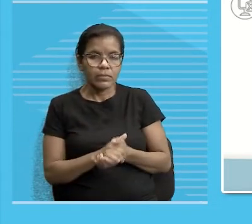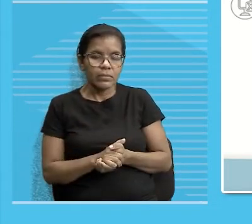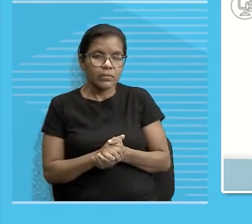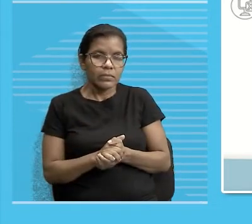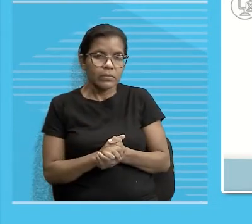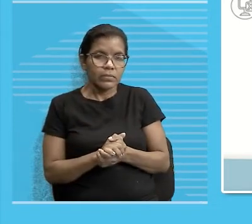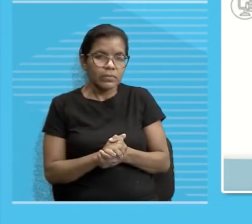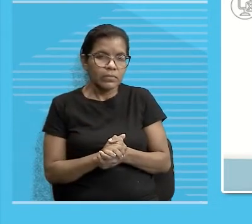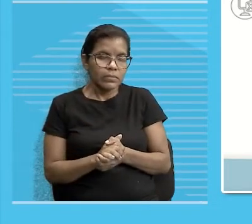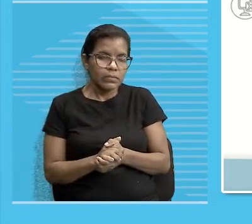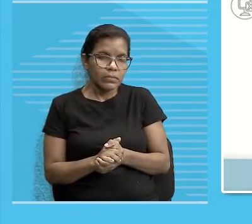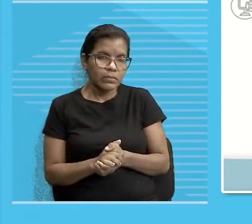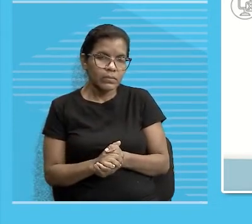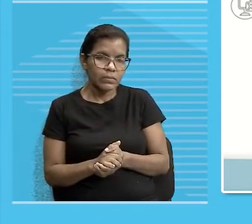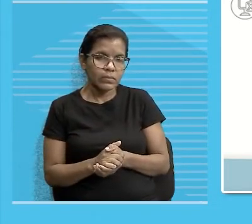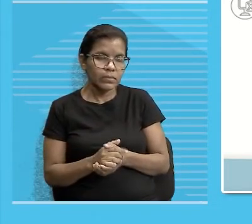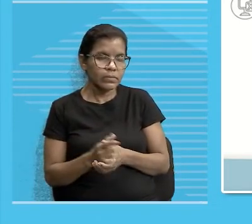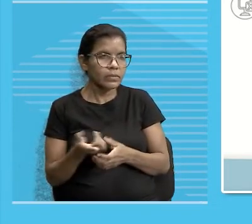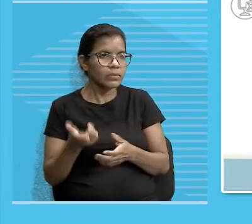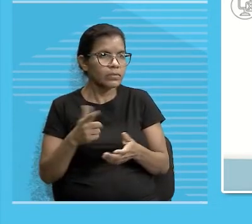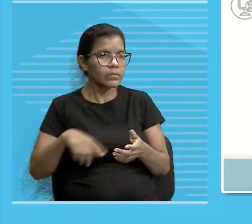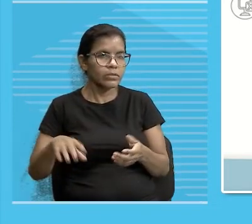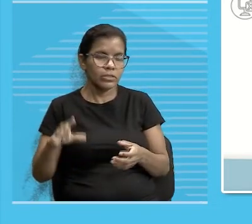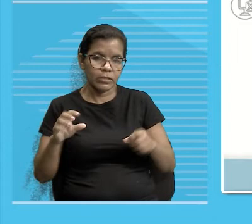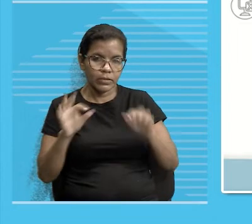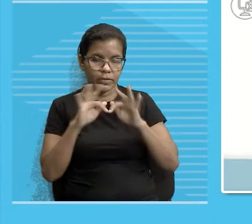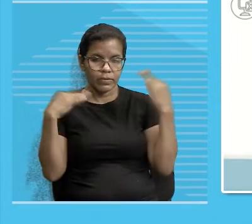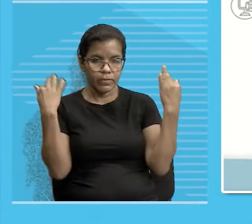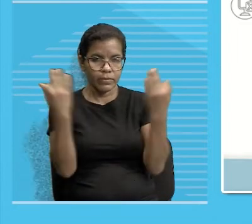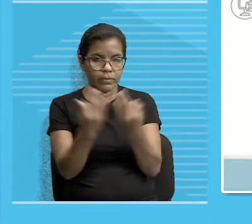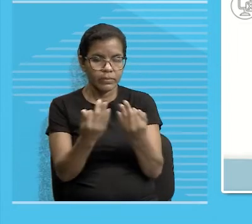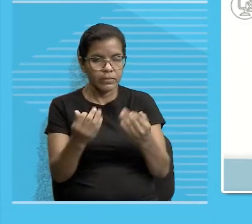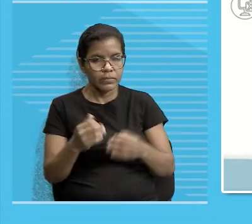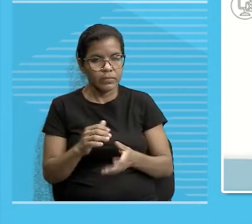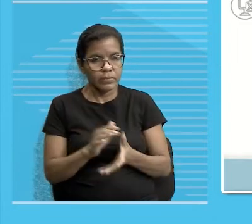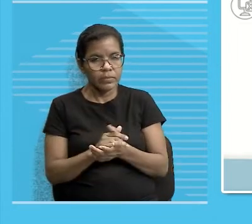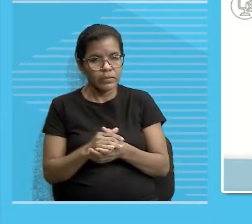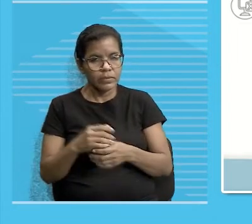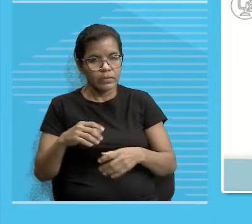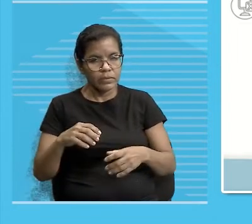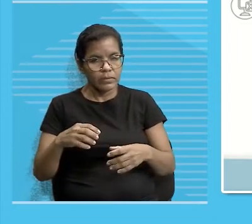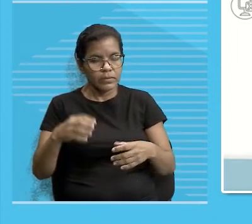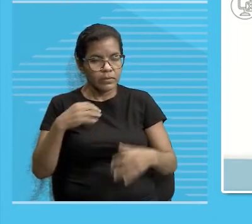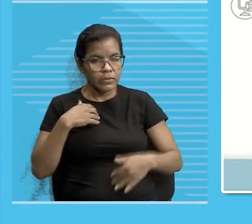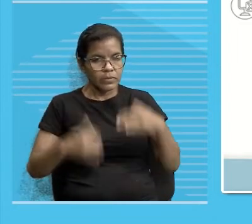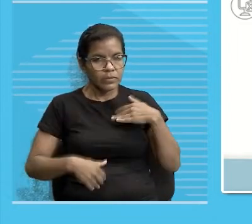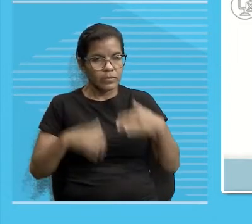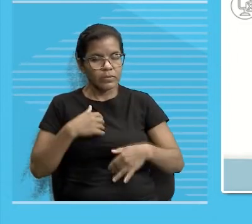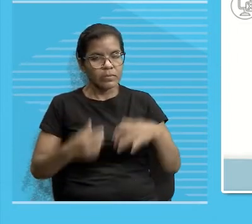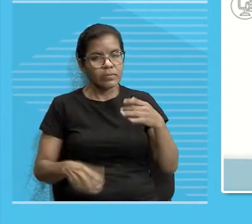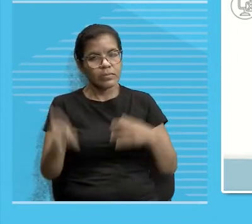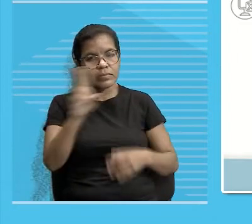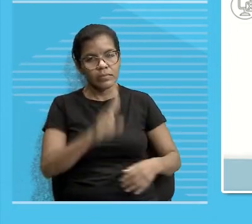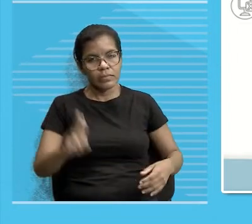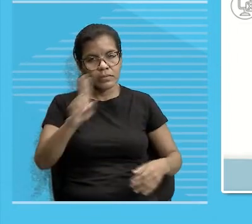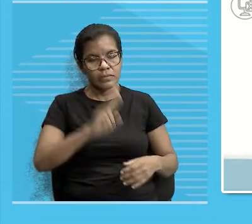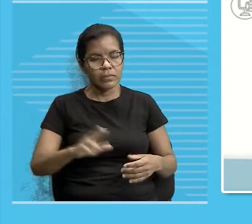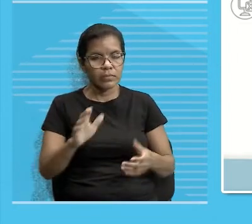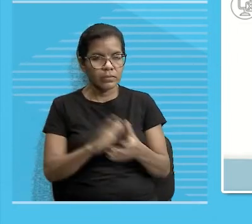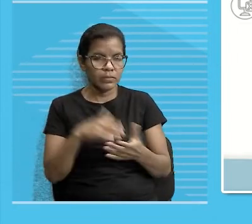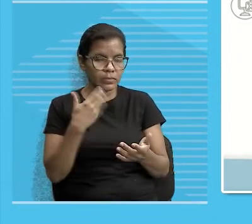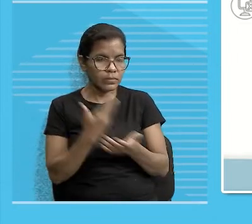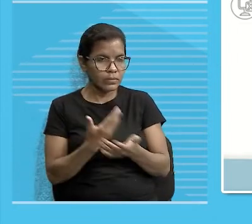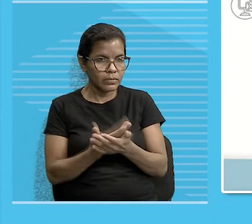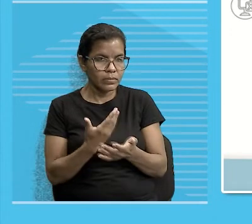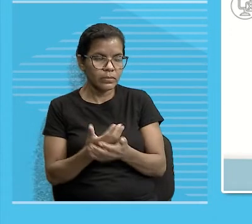É uma espécie, não tinha família, foi como um indigente, e o corpo dele foi usado, né, para esse estudo